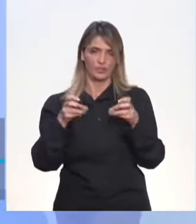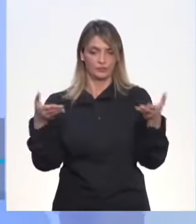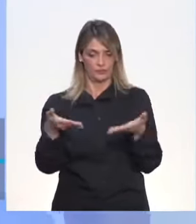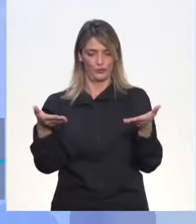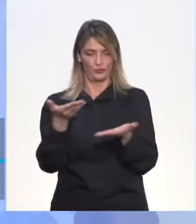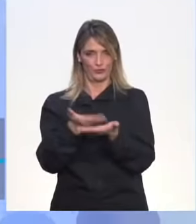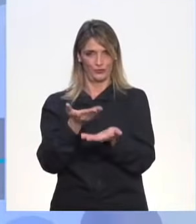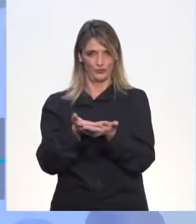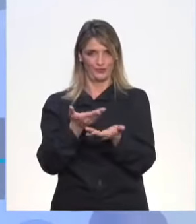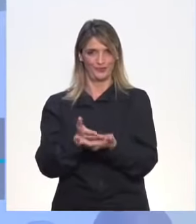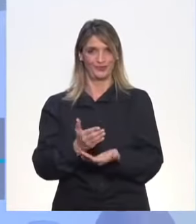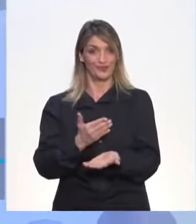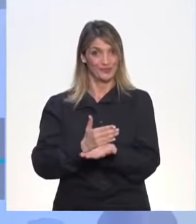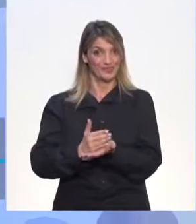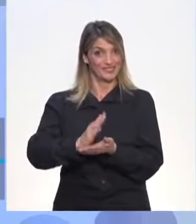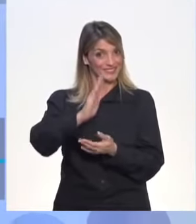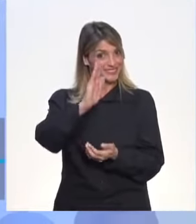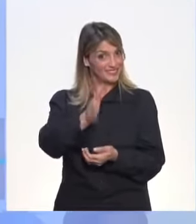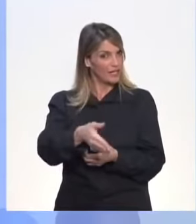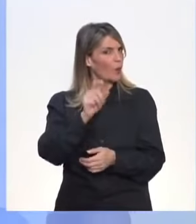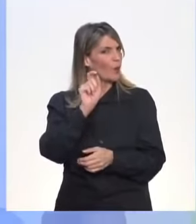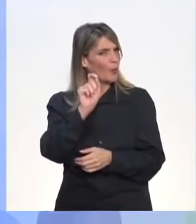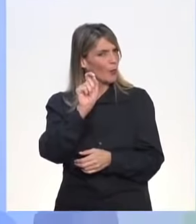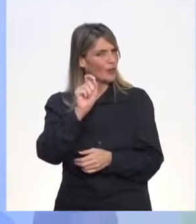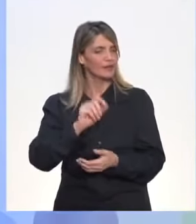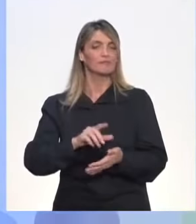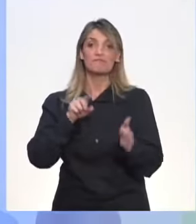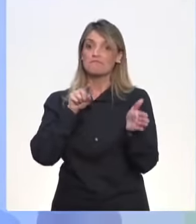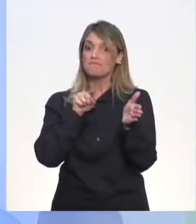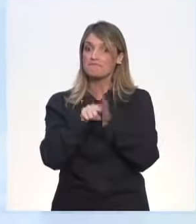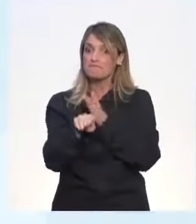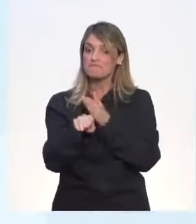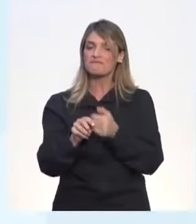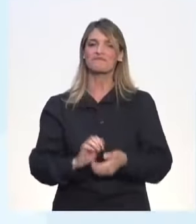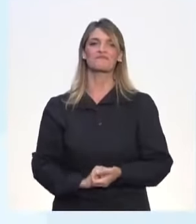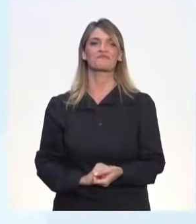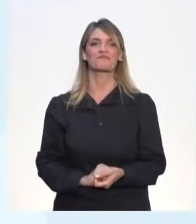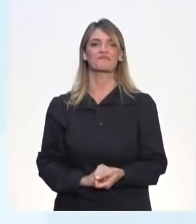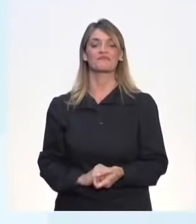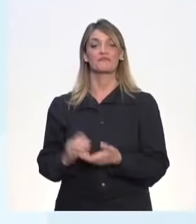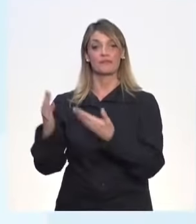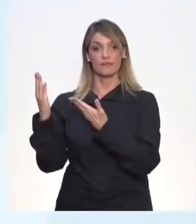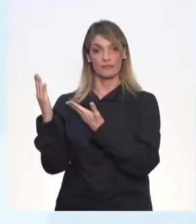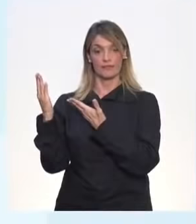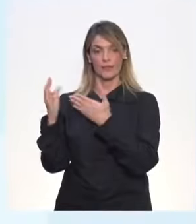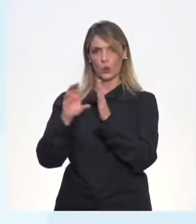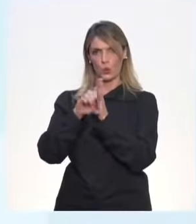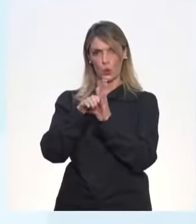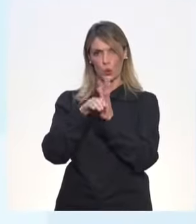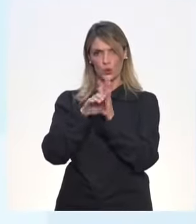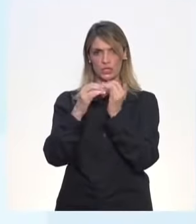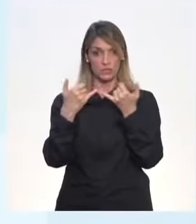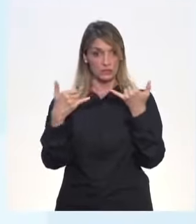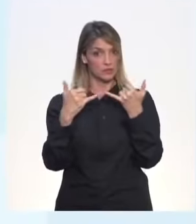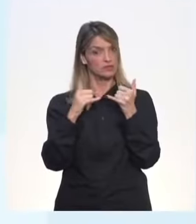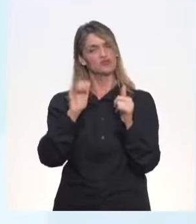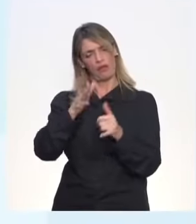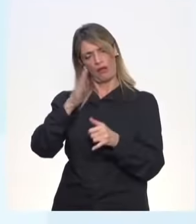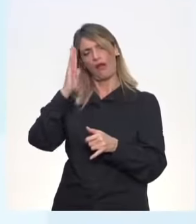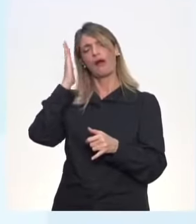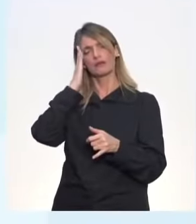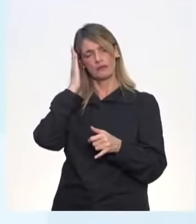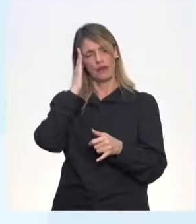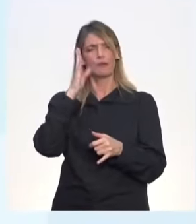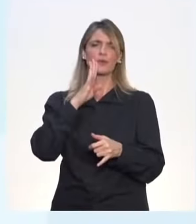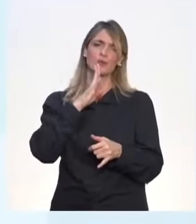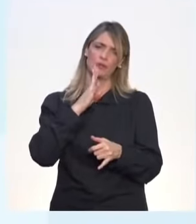aula que vai começar já com uma problematização que é retomando o conceito de energia que todo mundo ouviu falar a gente já